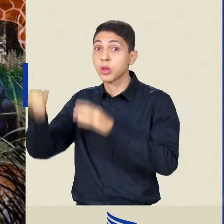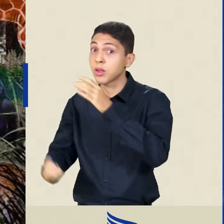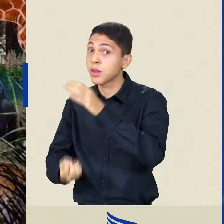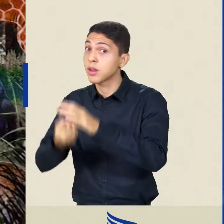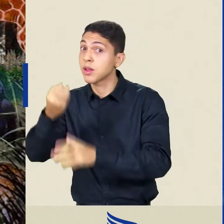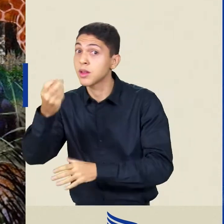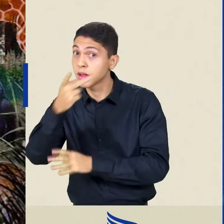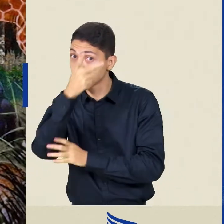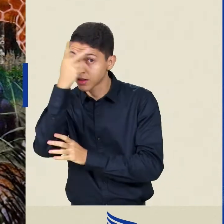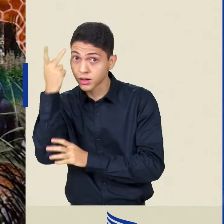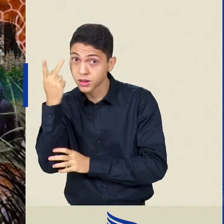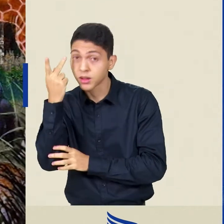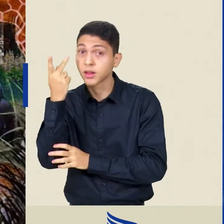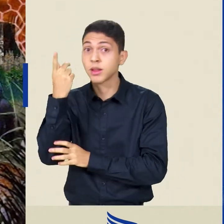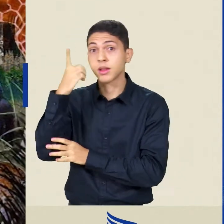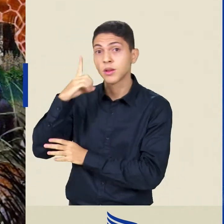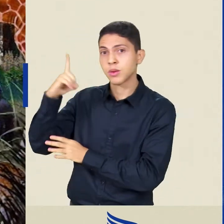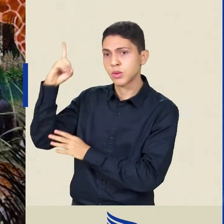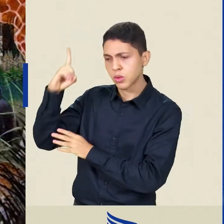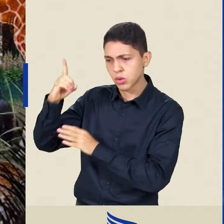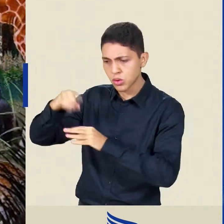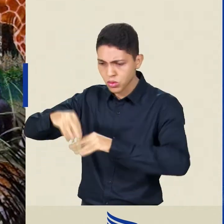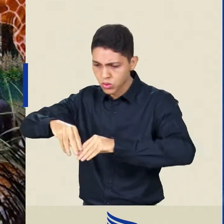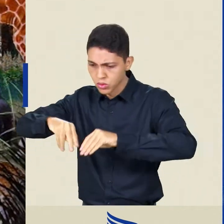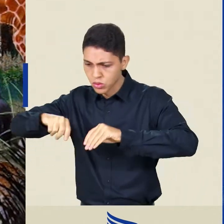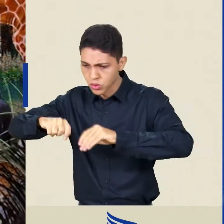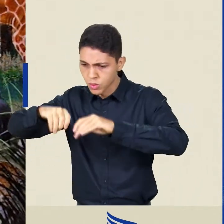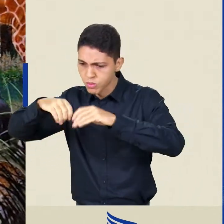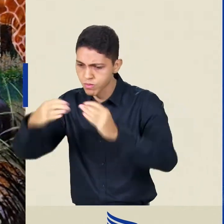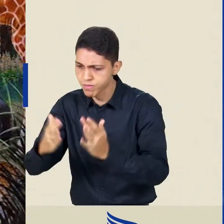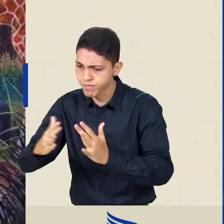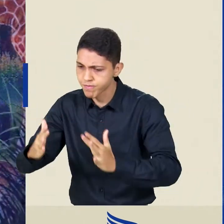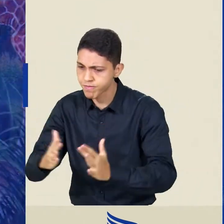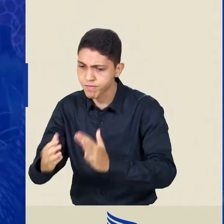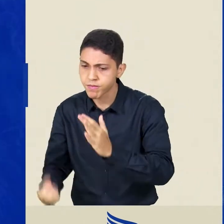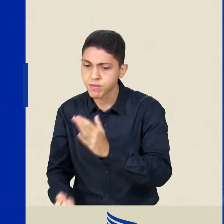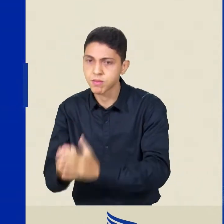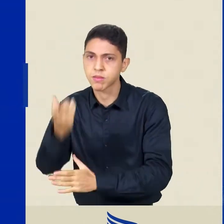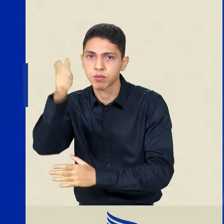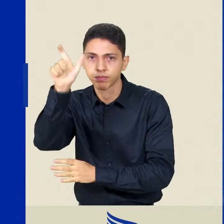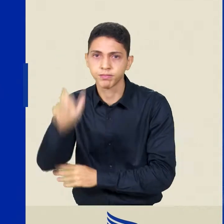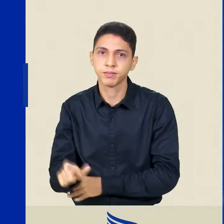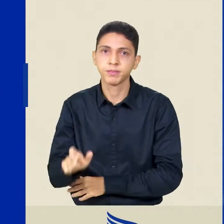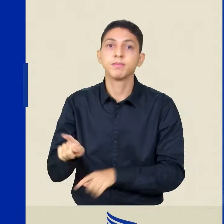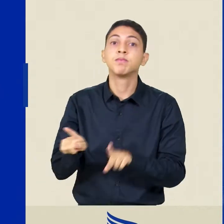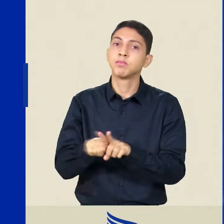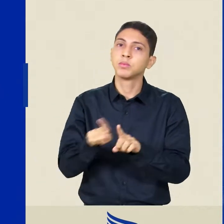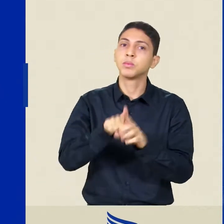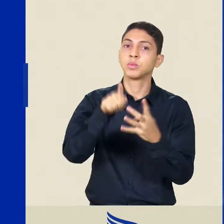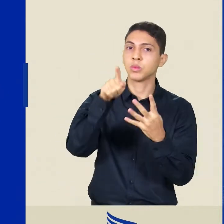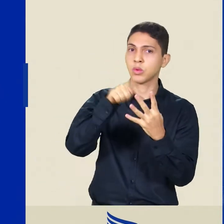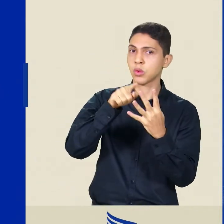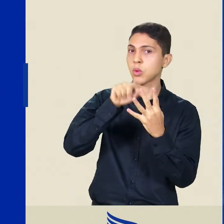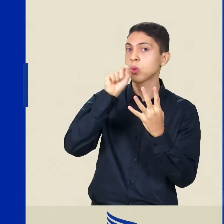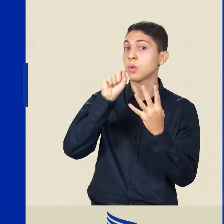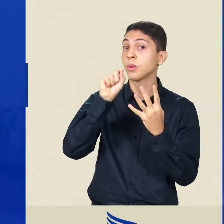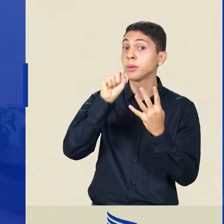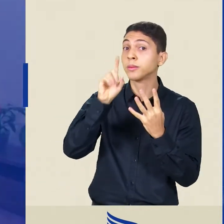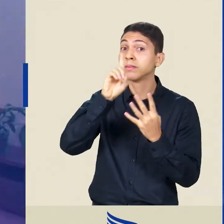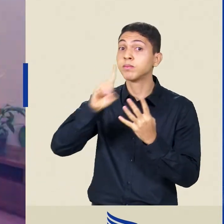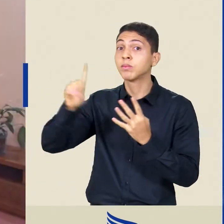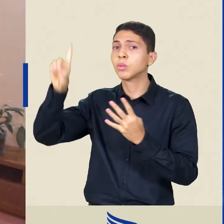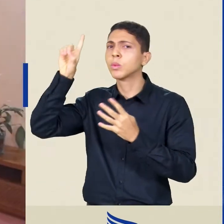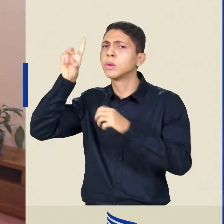2,7 diz que o Senhor Deus formou o homem do pó da terra. A segunda razão é que Deus é o